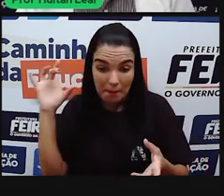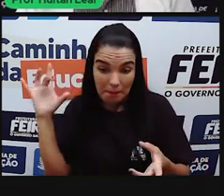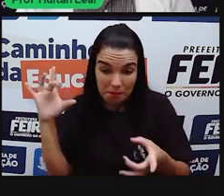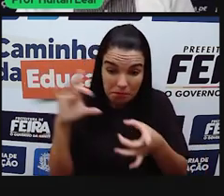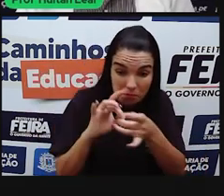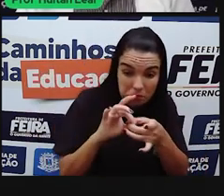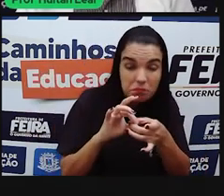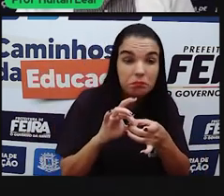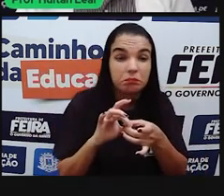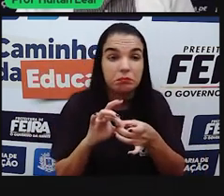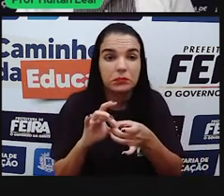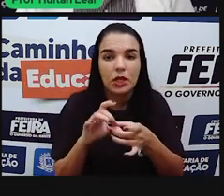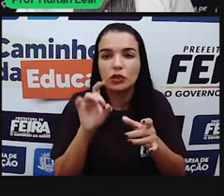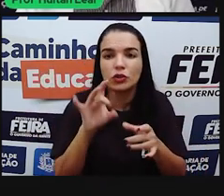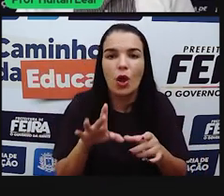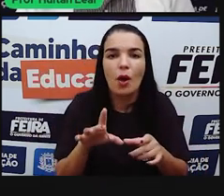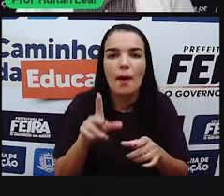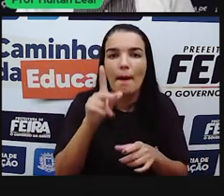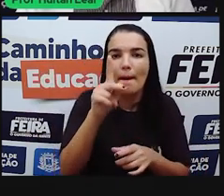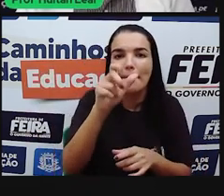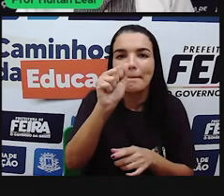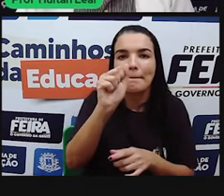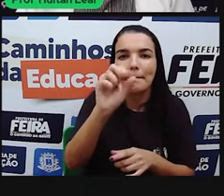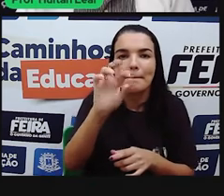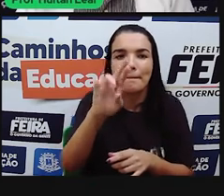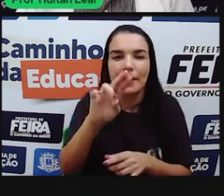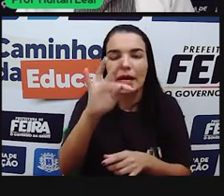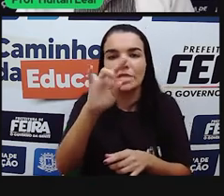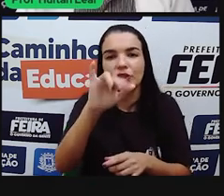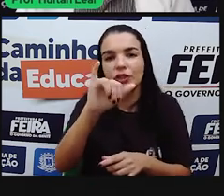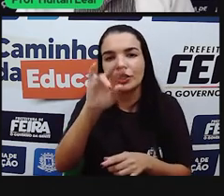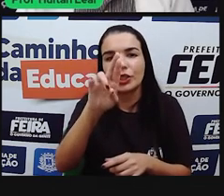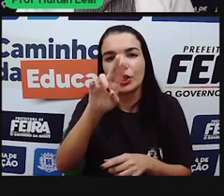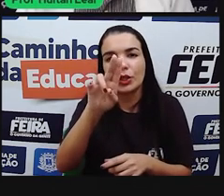partitura, etc., né? A música bem elaborada, erudita.